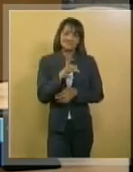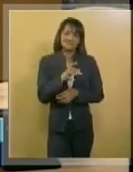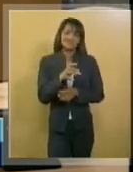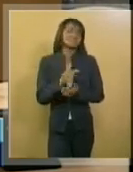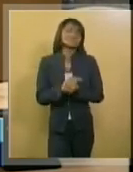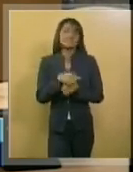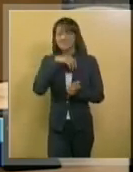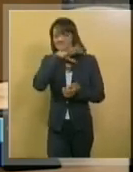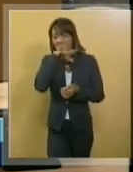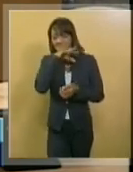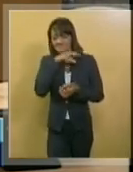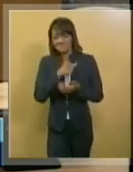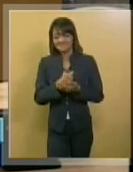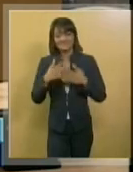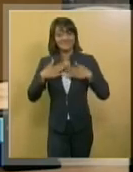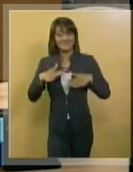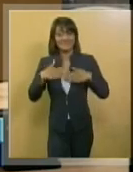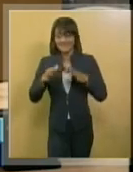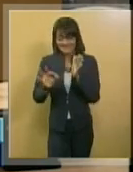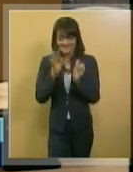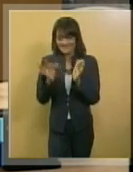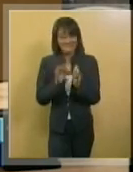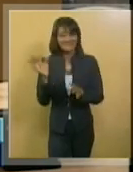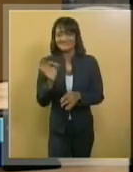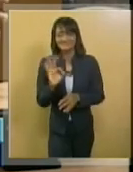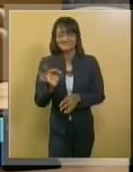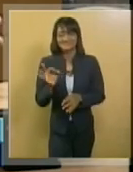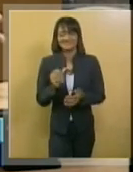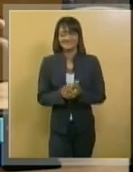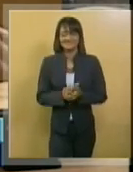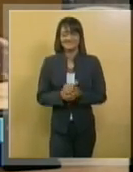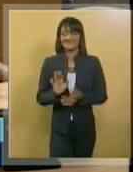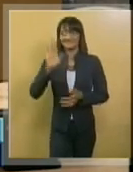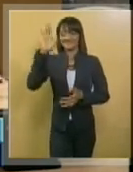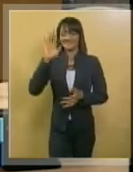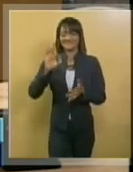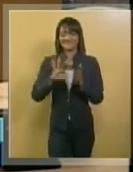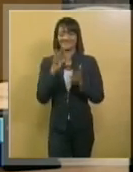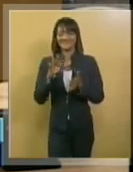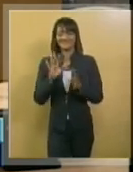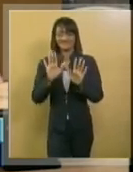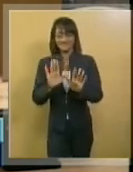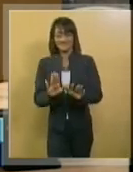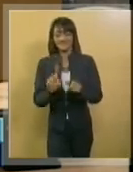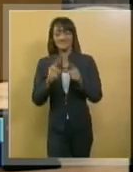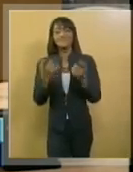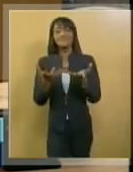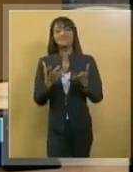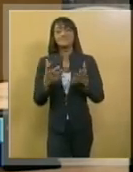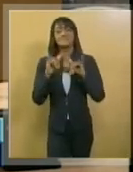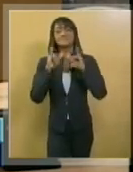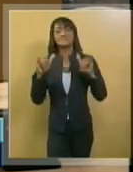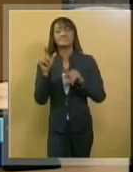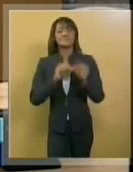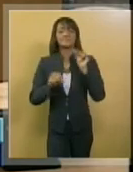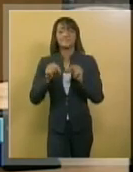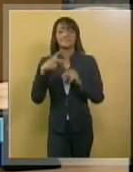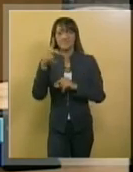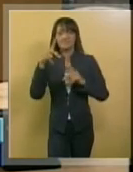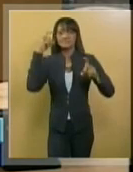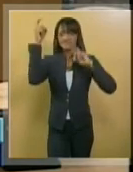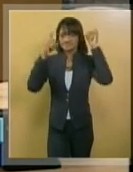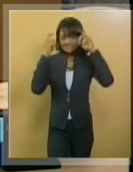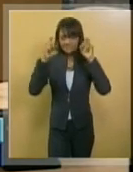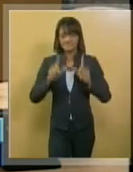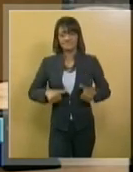dei calma, eu ainda nem assinei minha posse, daqui a pouco eu vou estar... Mas o que é que eu quero dizer com isso? Assim, a sua preocupação, a